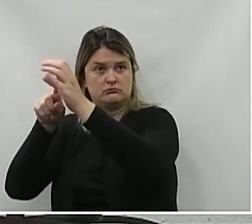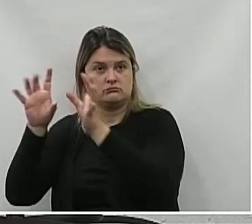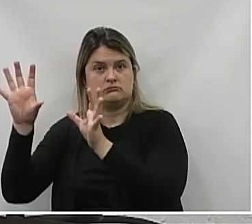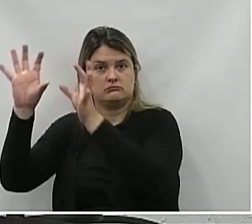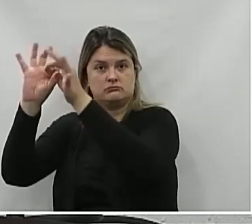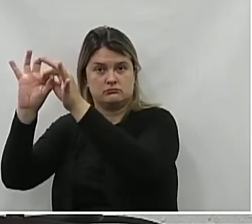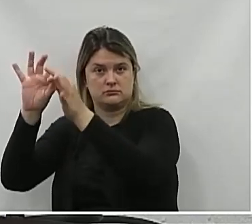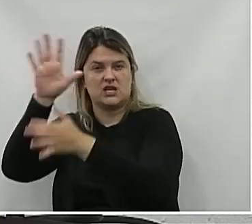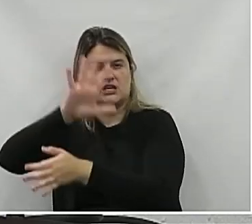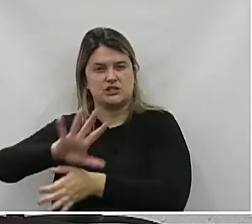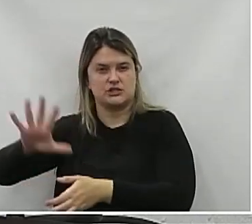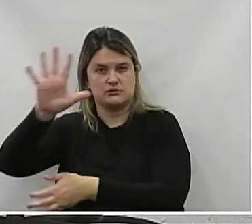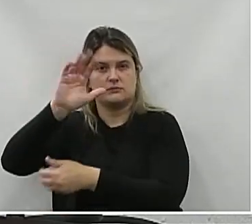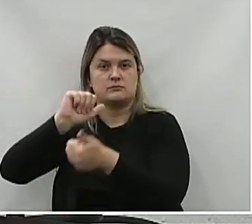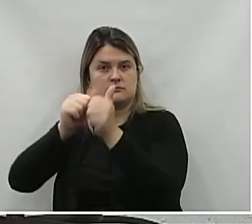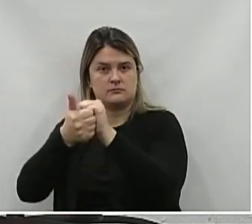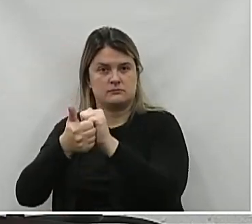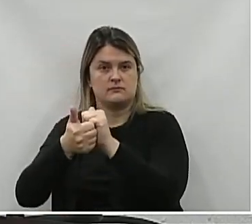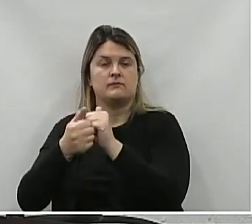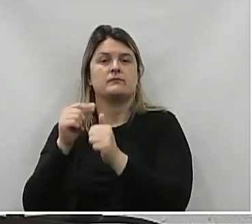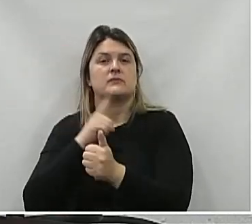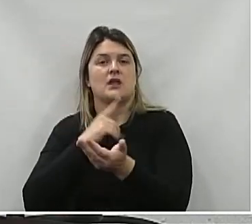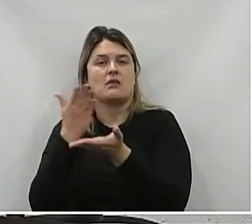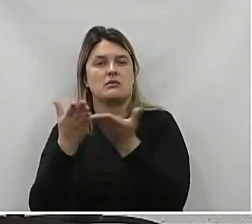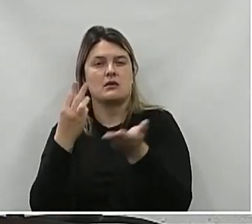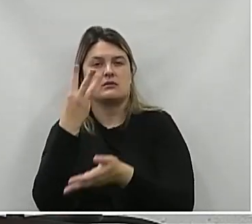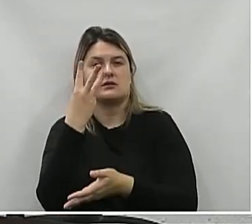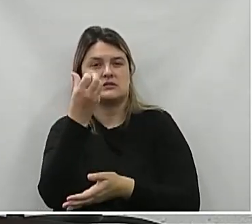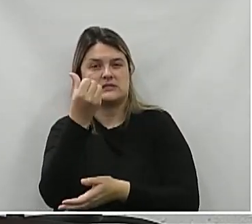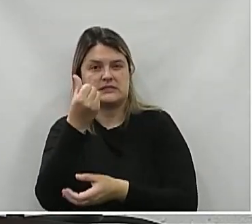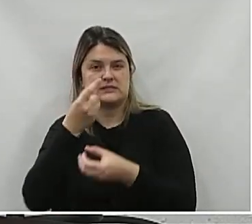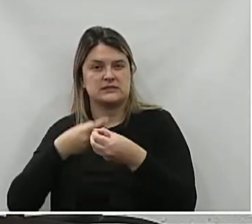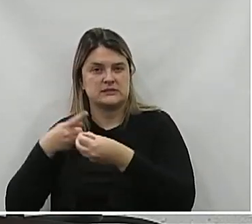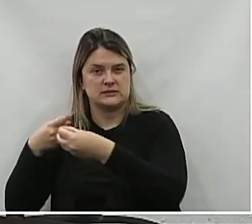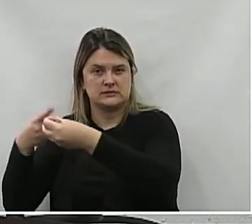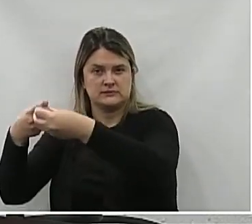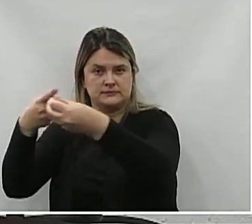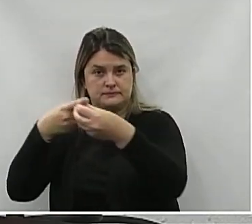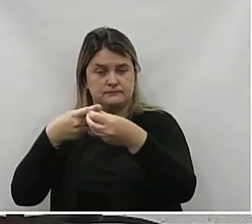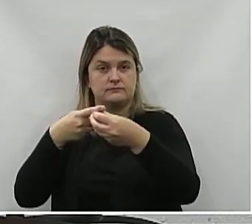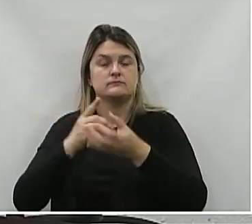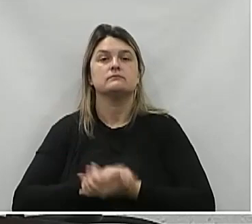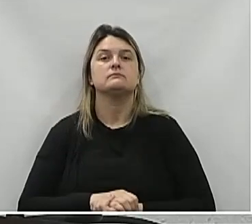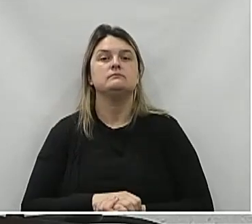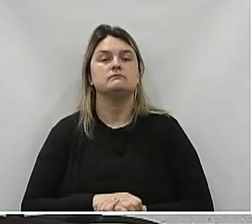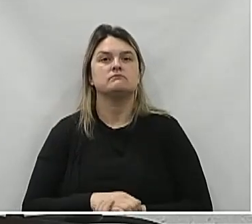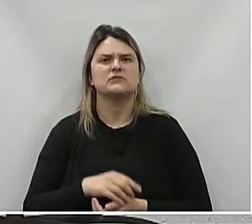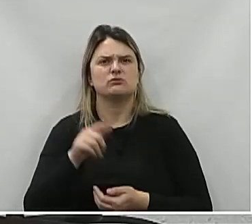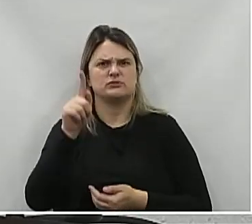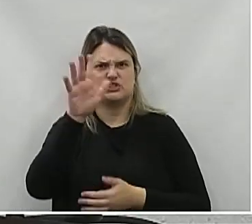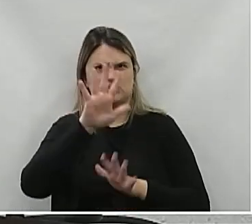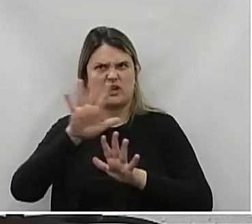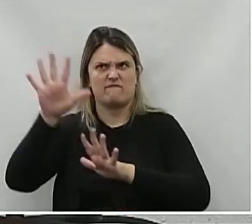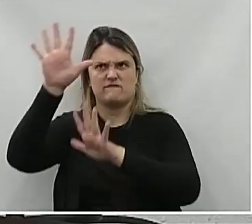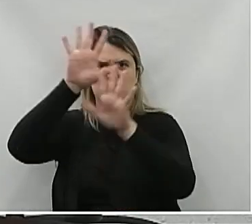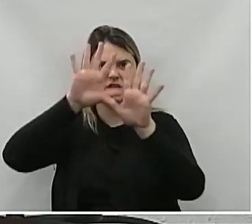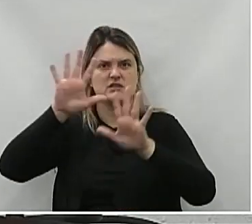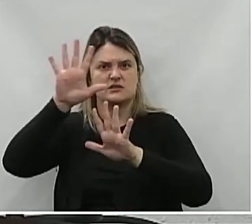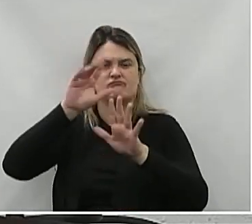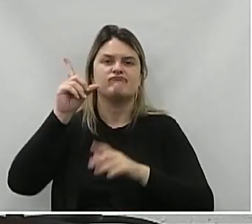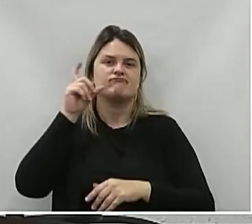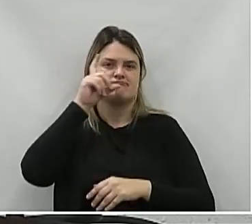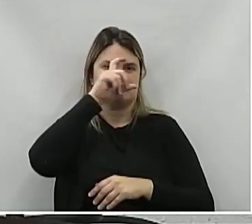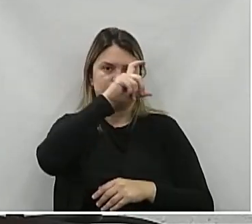região esportiva, ela atendia 36 municípios. Então, geograficamente e administrativamente,